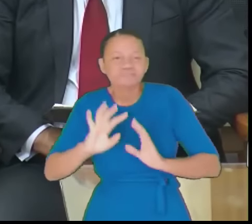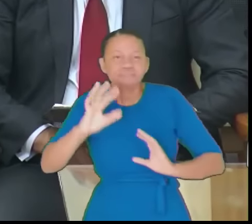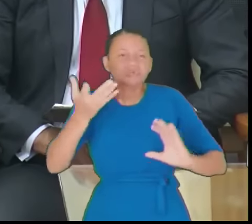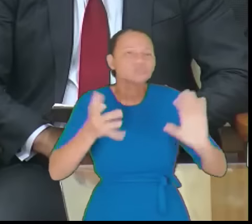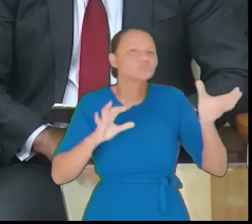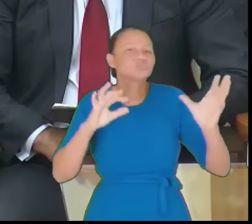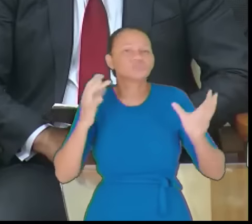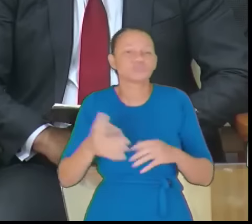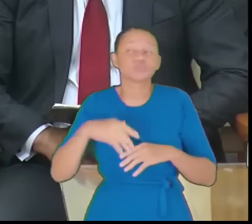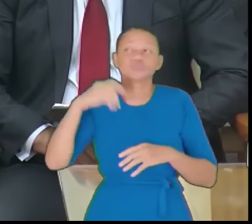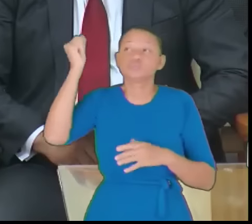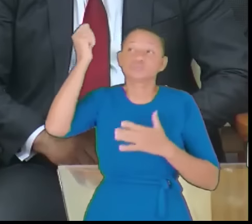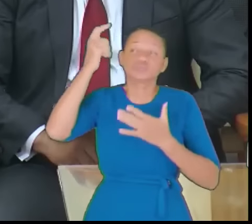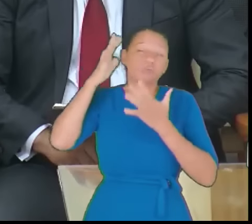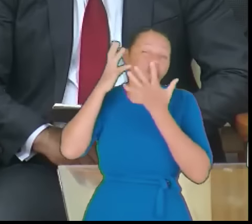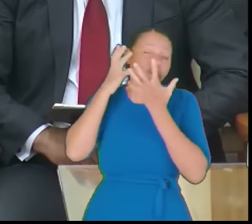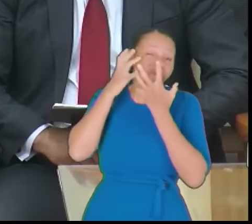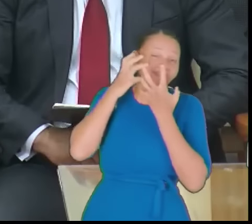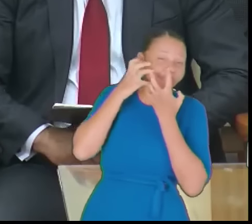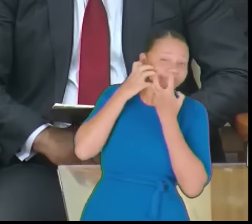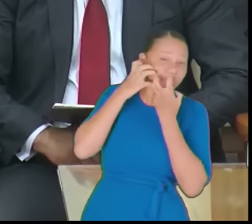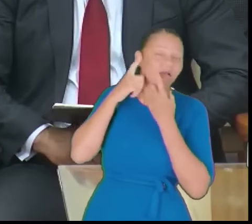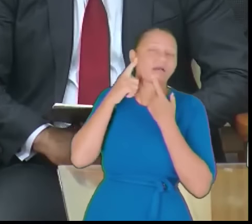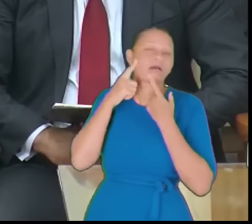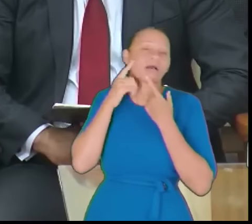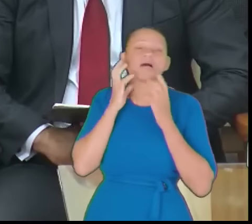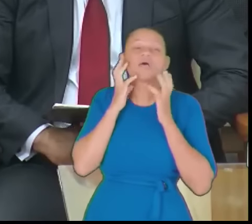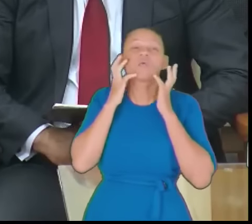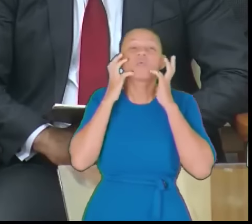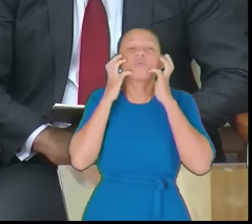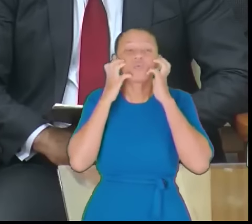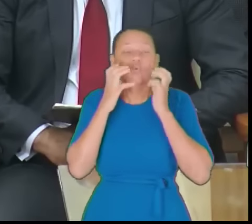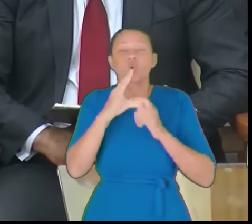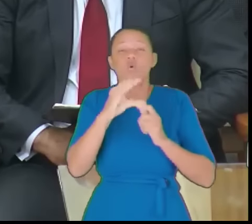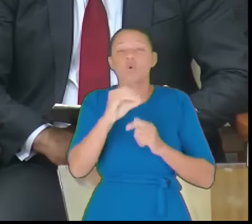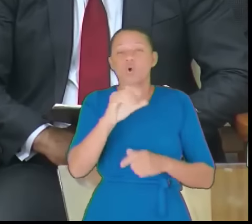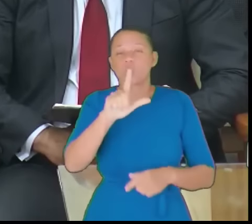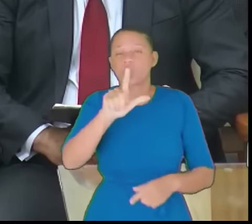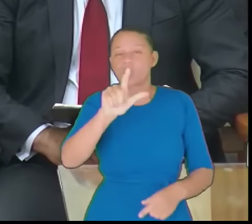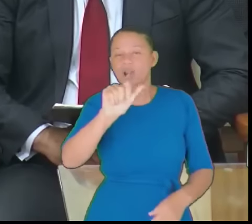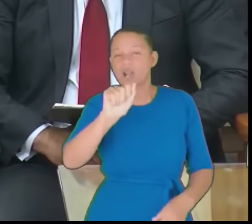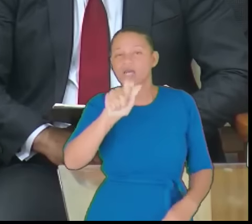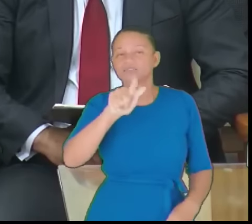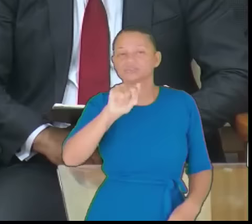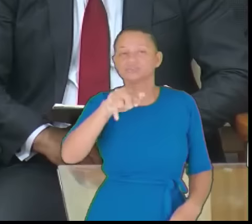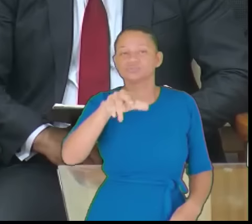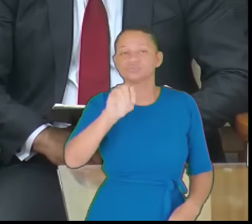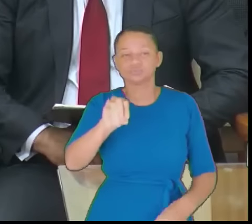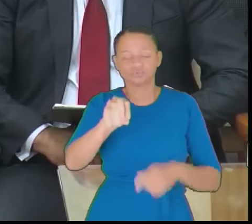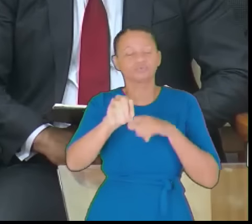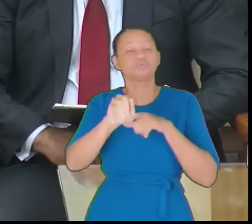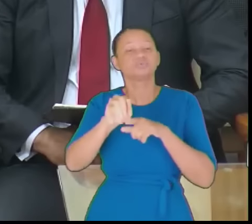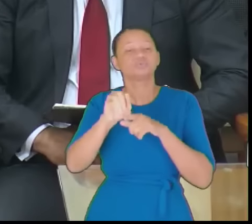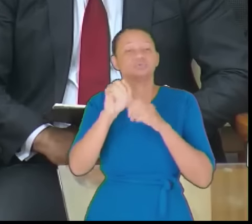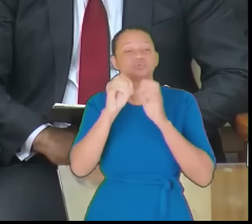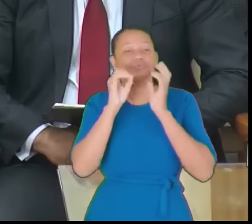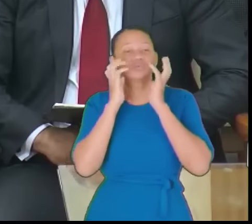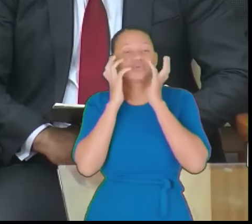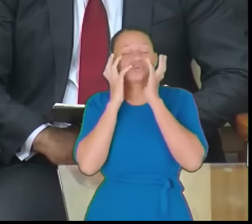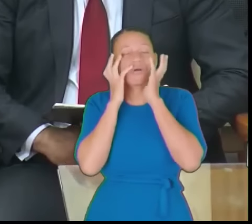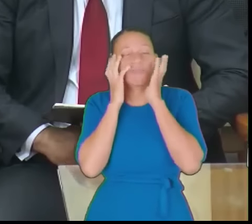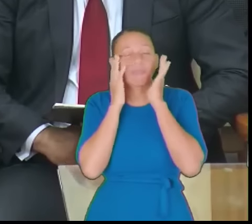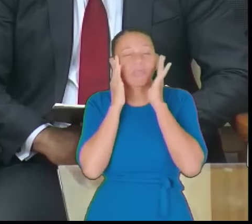O sol danifica a pele, danifica o colágeno, danifica o colágeno, e aí ele, a